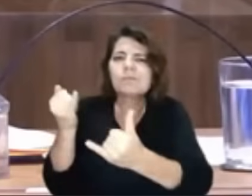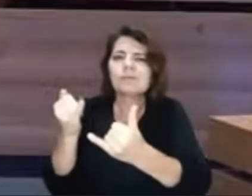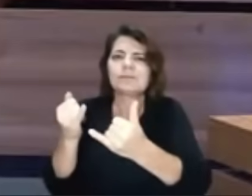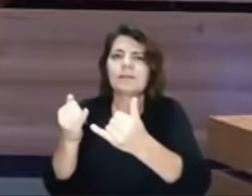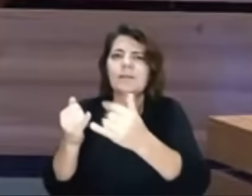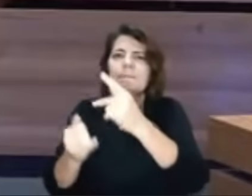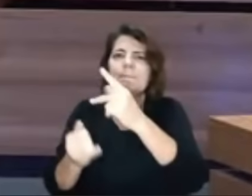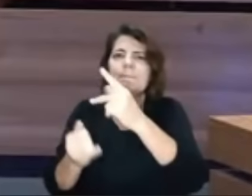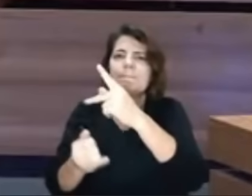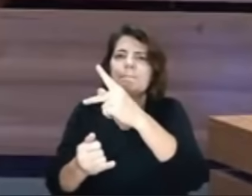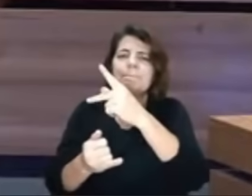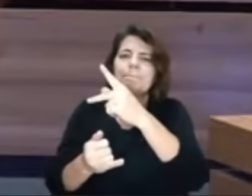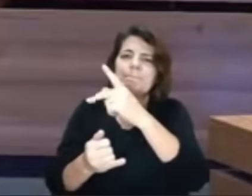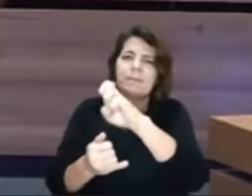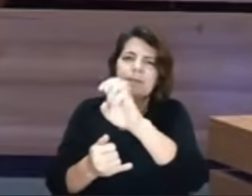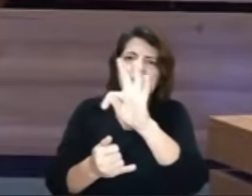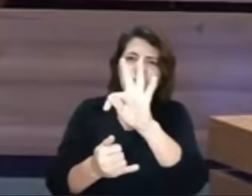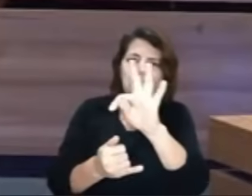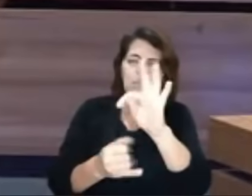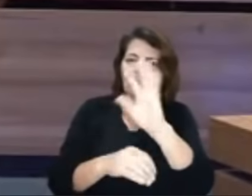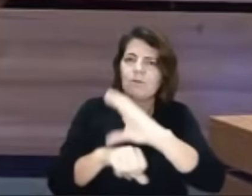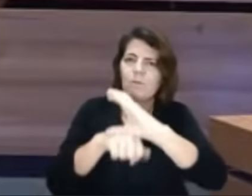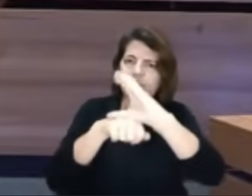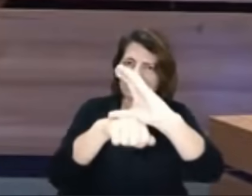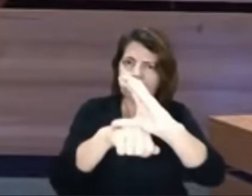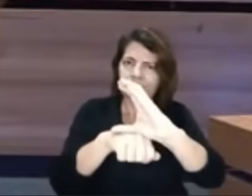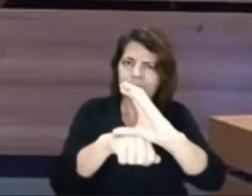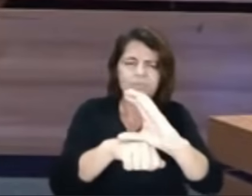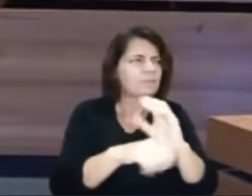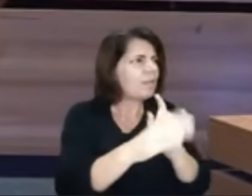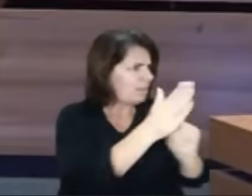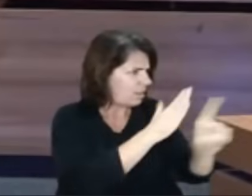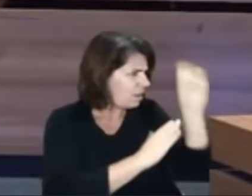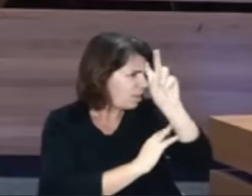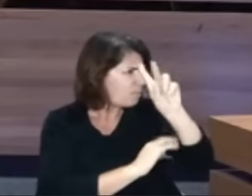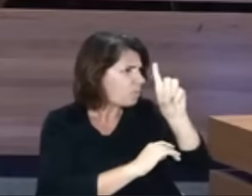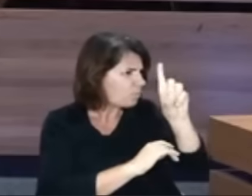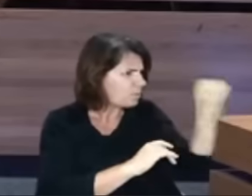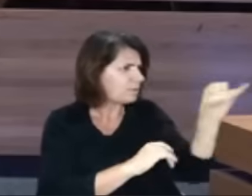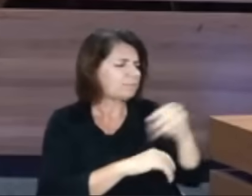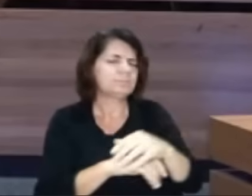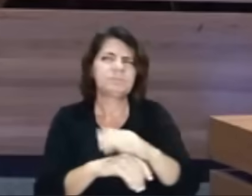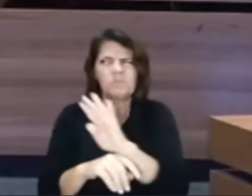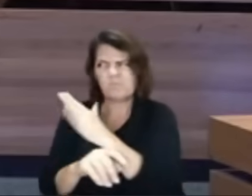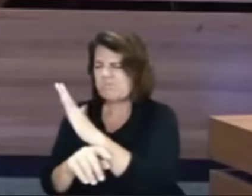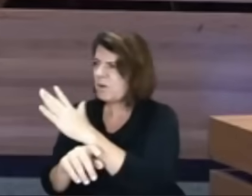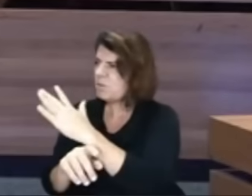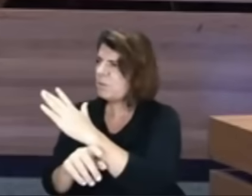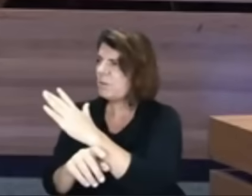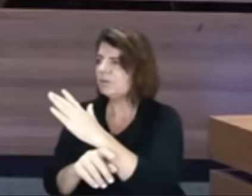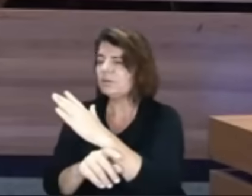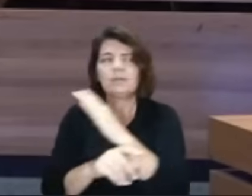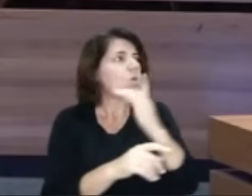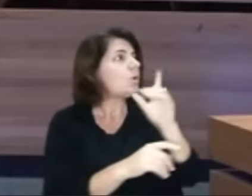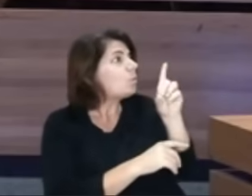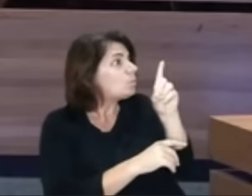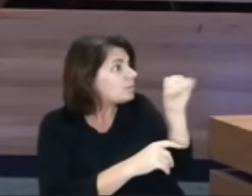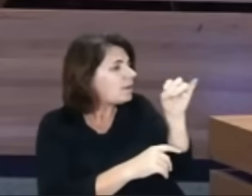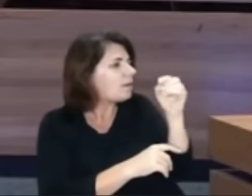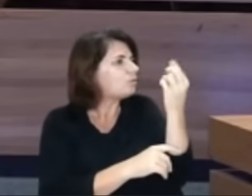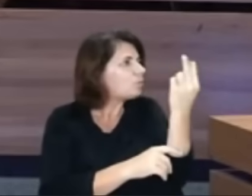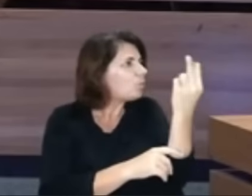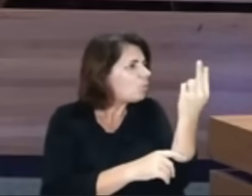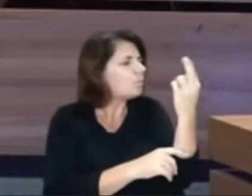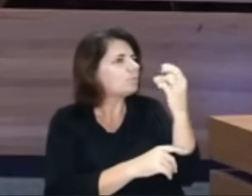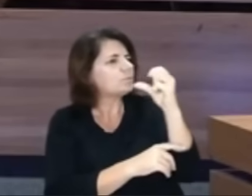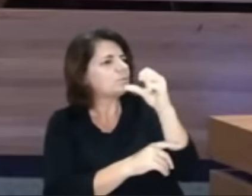então entre o dia o senhor lembra a data não não lembro então entre o dia 2 e o dia 8 de janeiro não